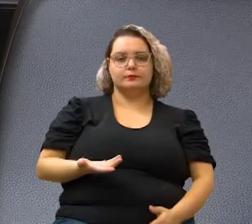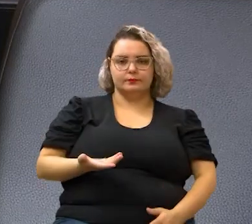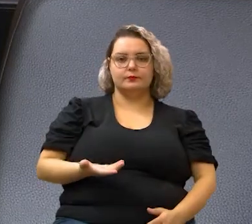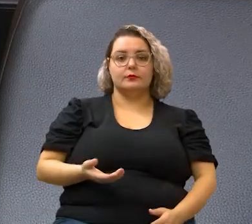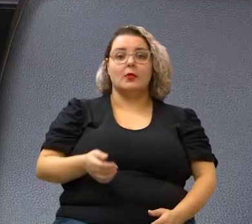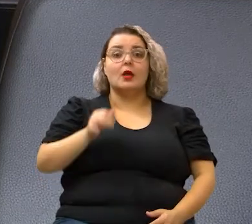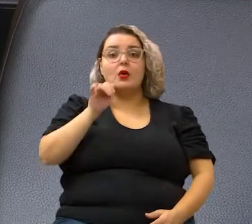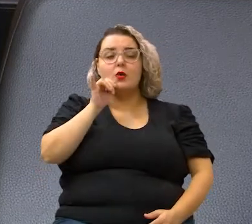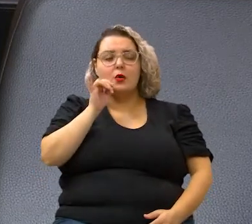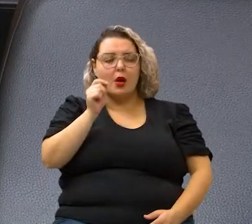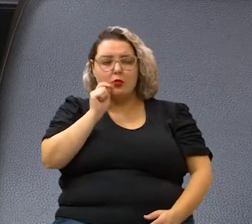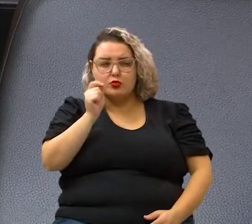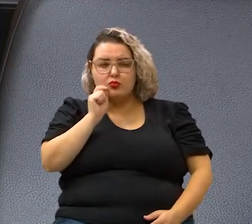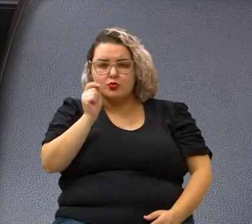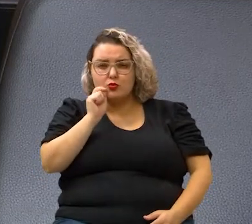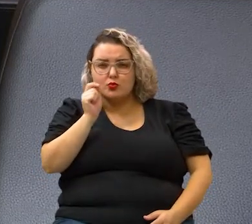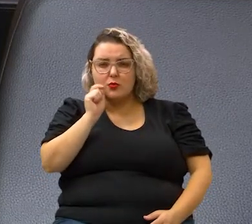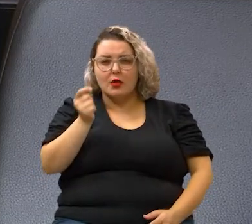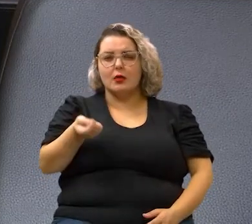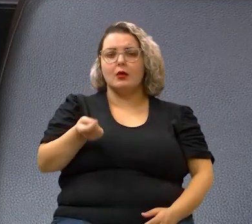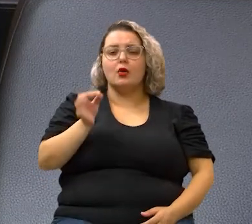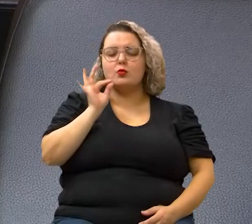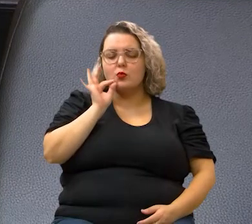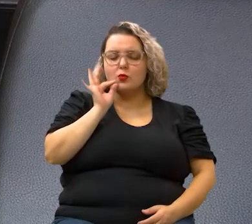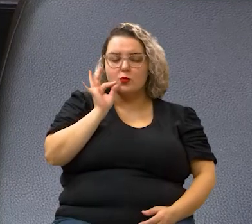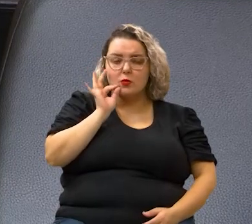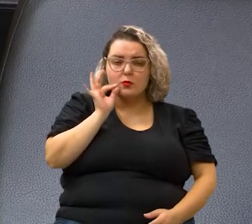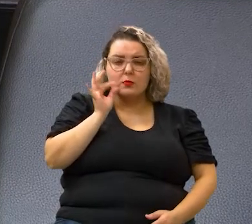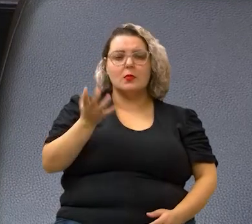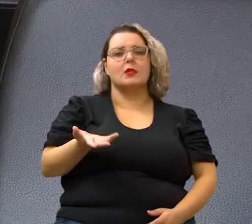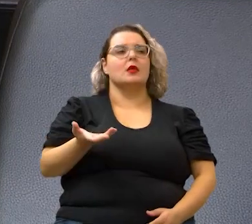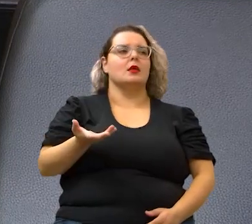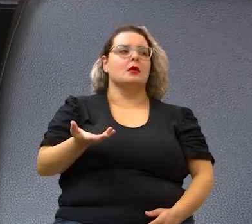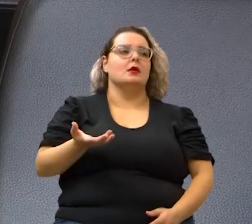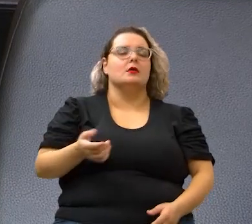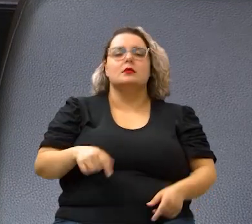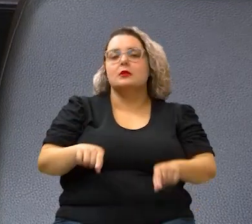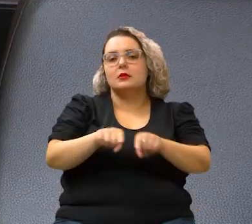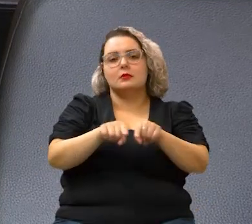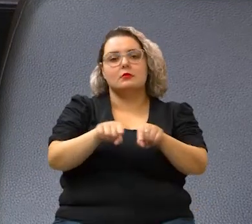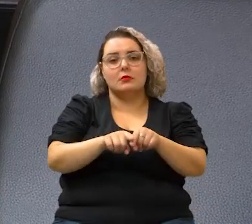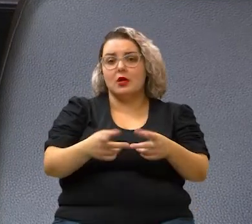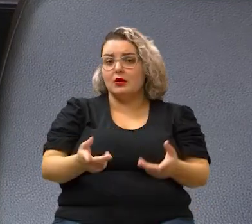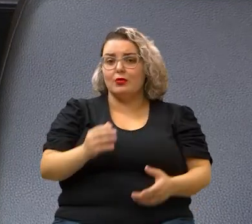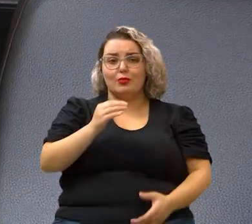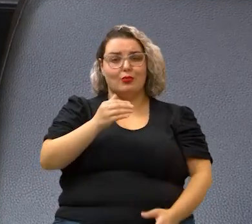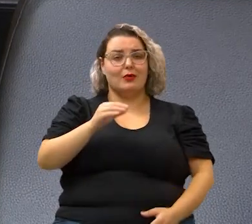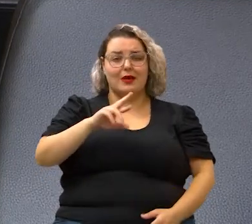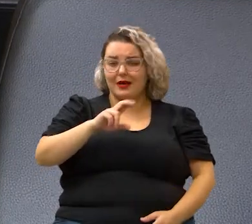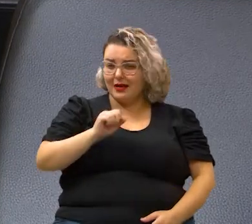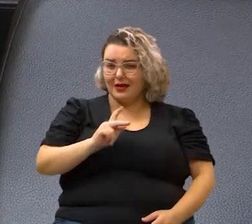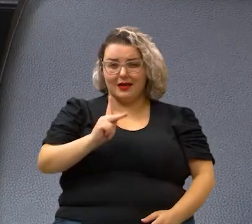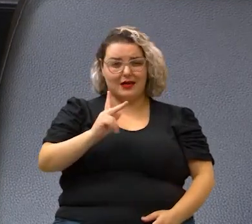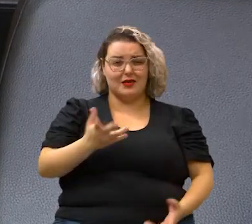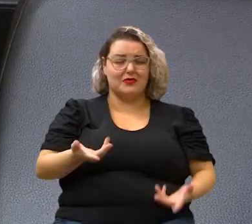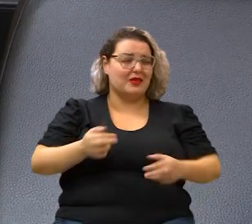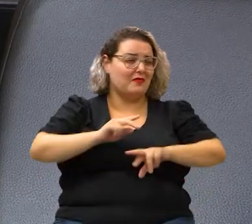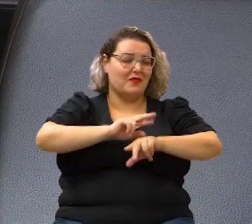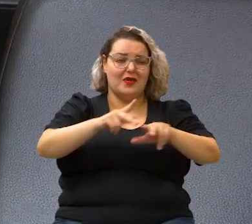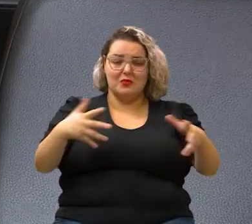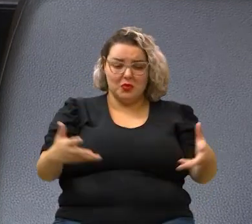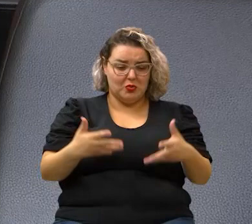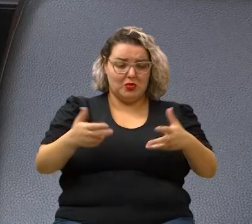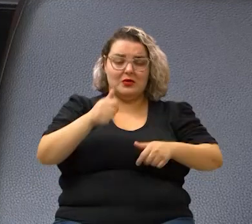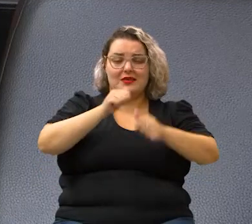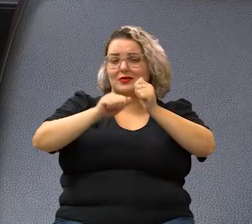a maconha, que é uma droga perturbadora, e você tem o crack, que é uma droga estimulante. Né? Então, você tem um barril de